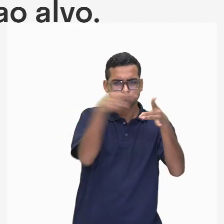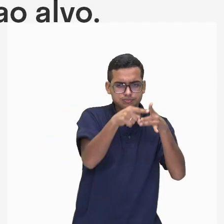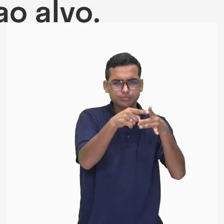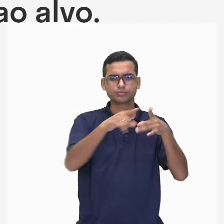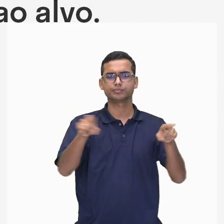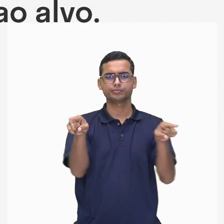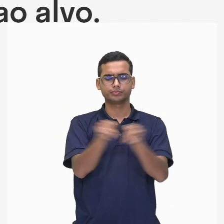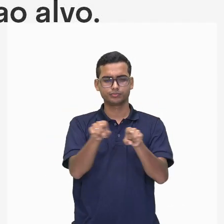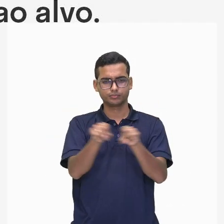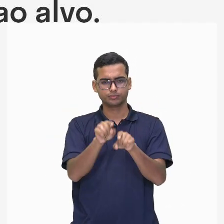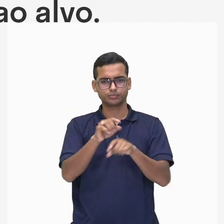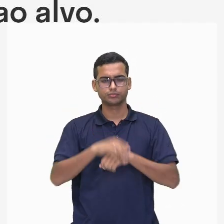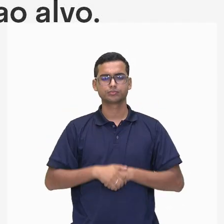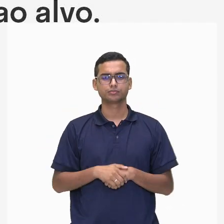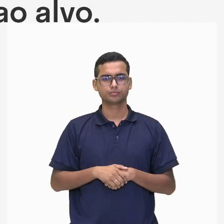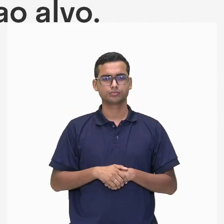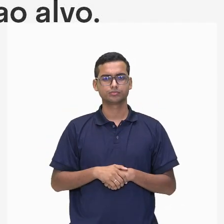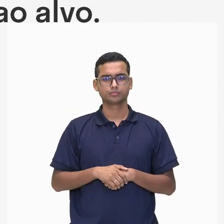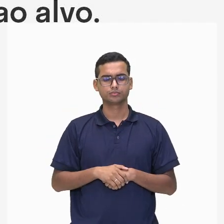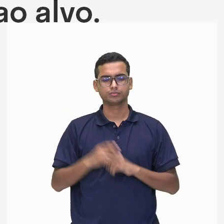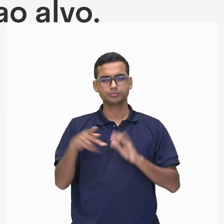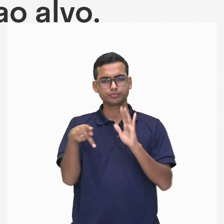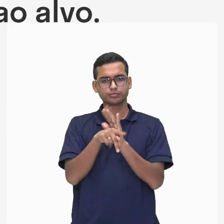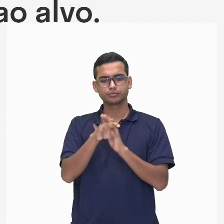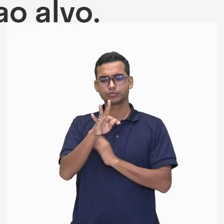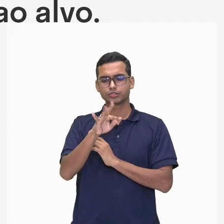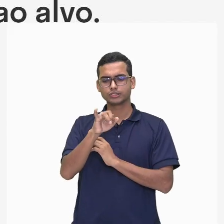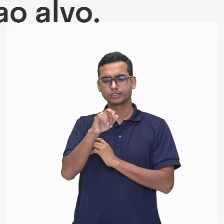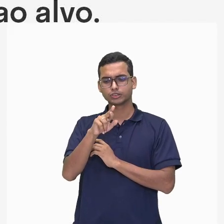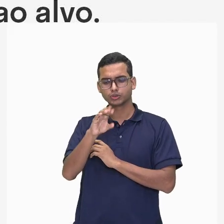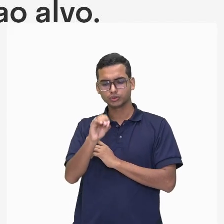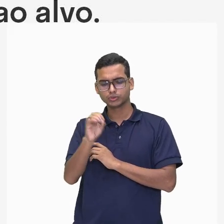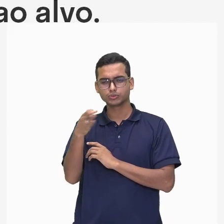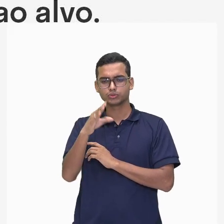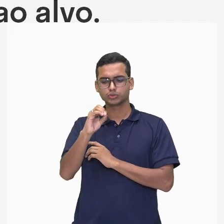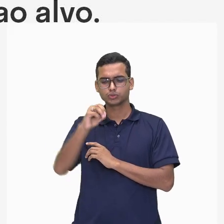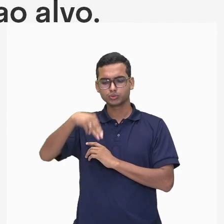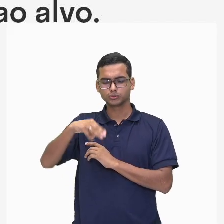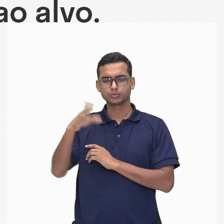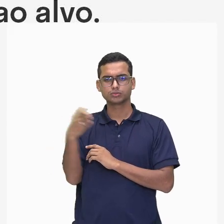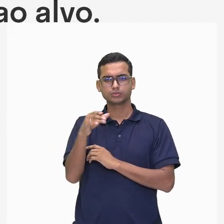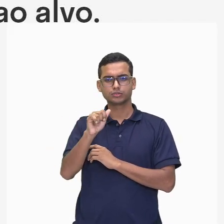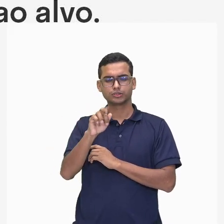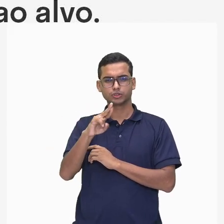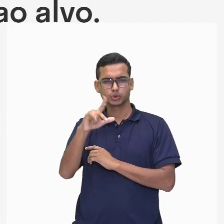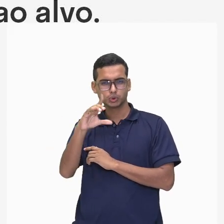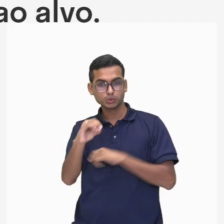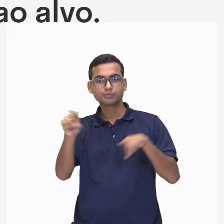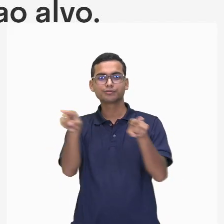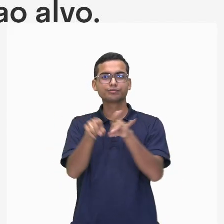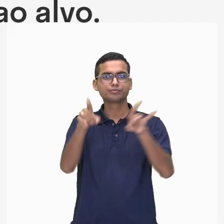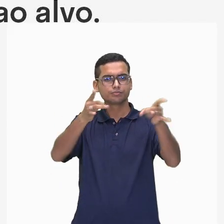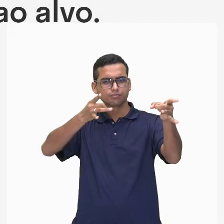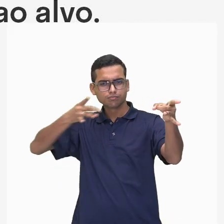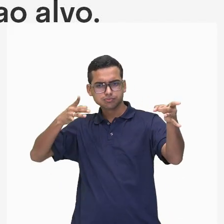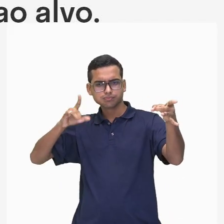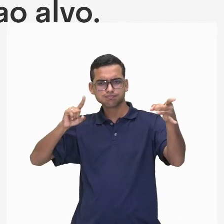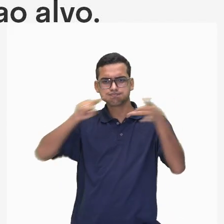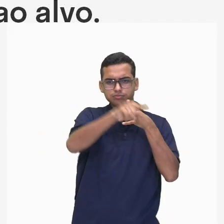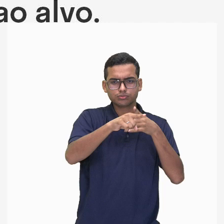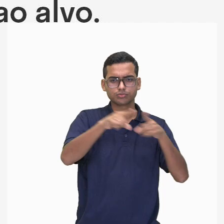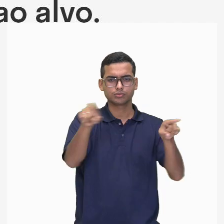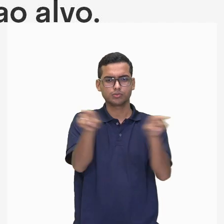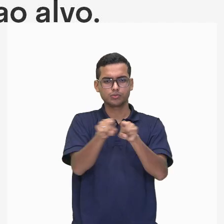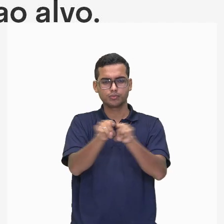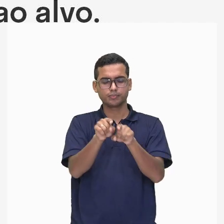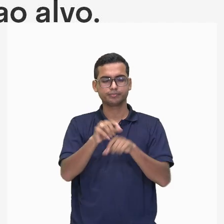tiro com arco. Então são exemplos de esportes em que você tem que atingir o alvo. Por exemplo, o tiro com